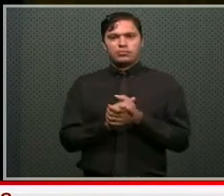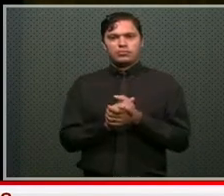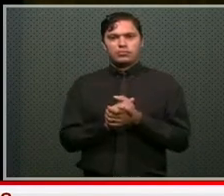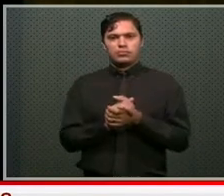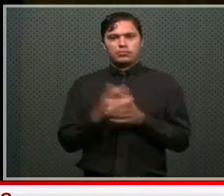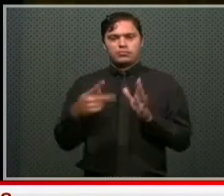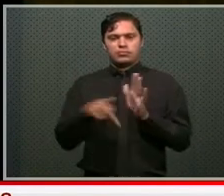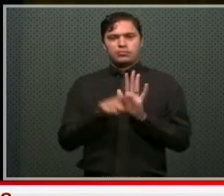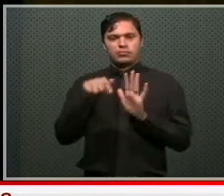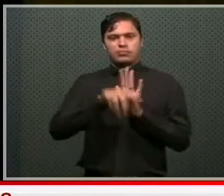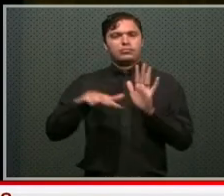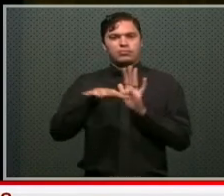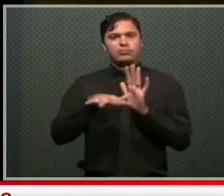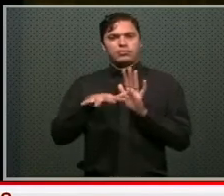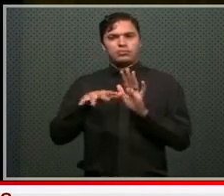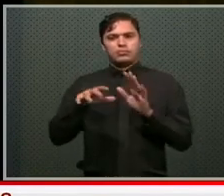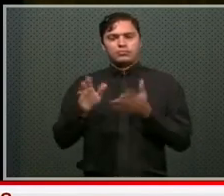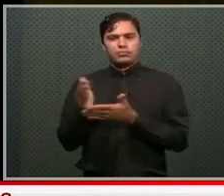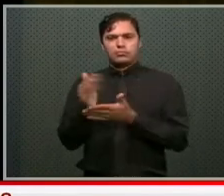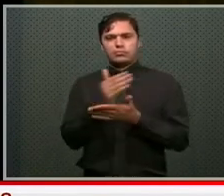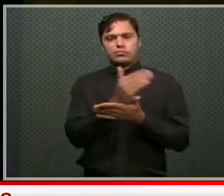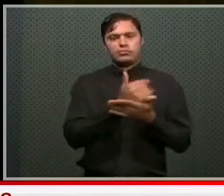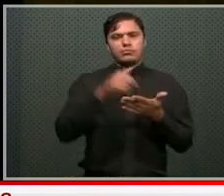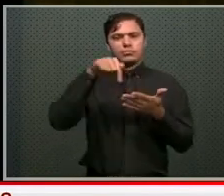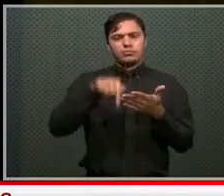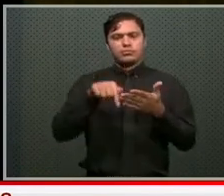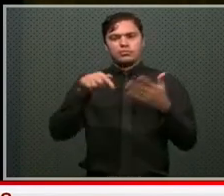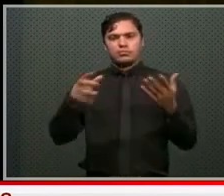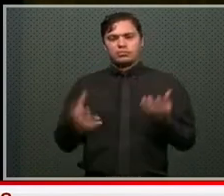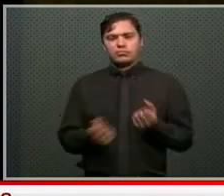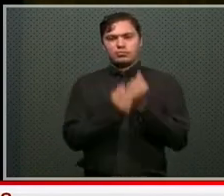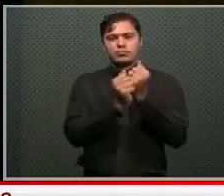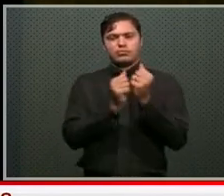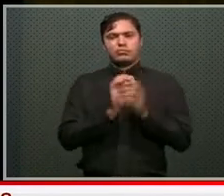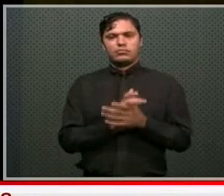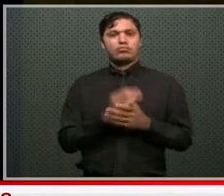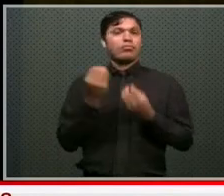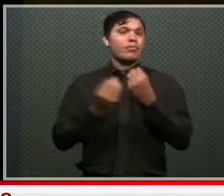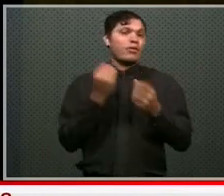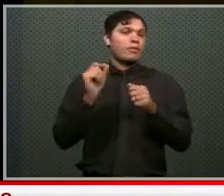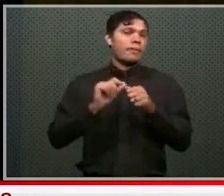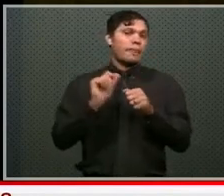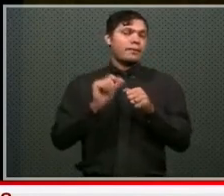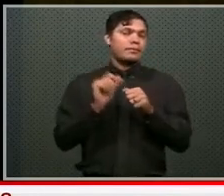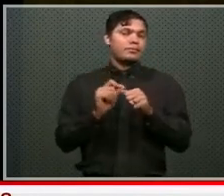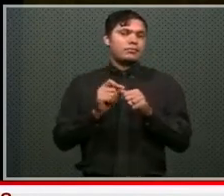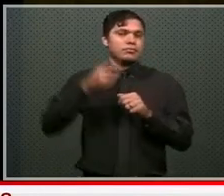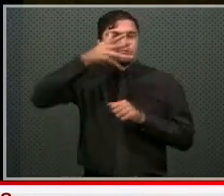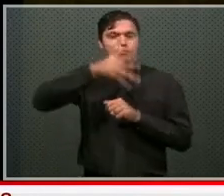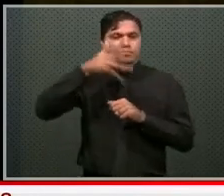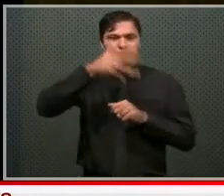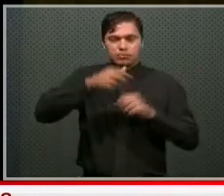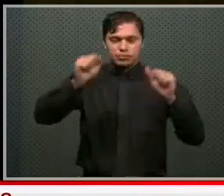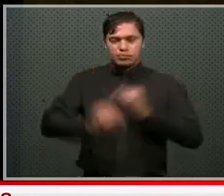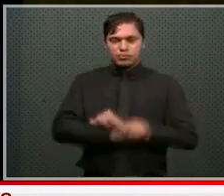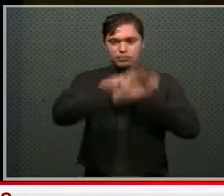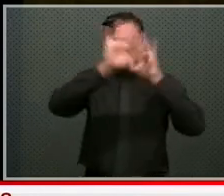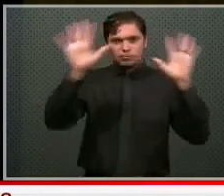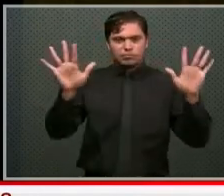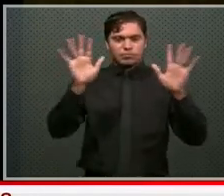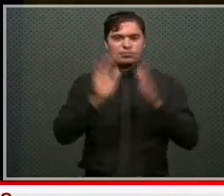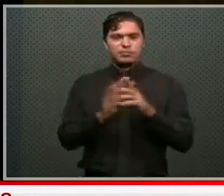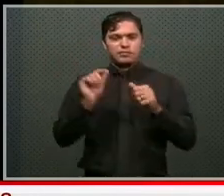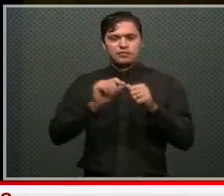comercializar excelente né então de que forma vamos fazer isso e na fala dele é muito clara vamos fortalecer